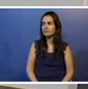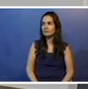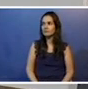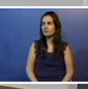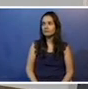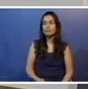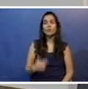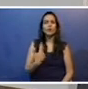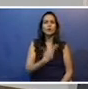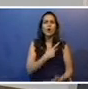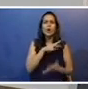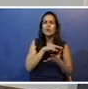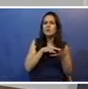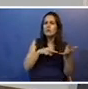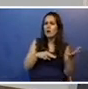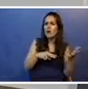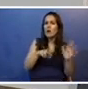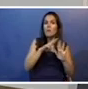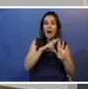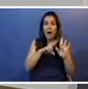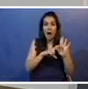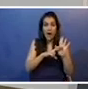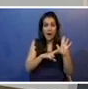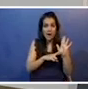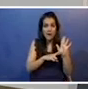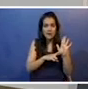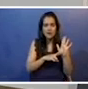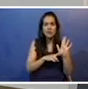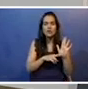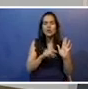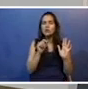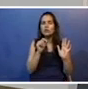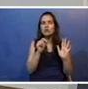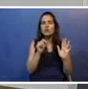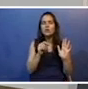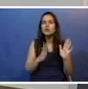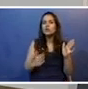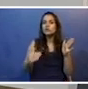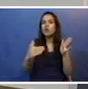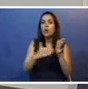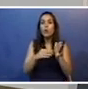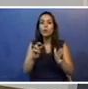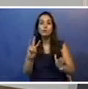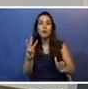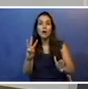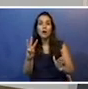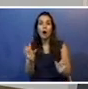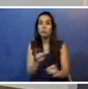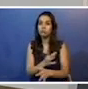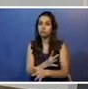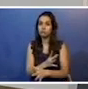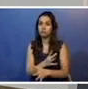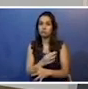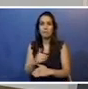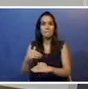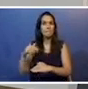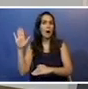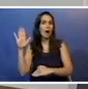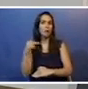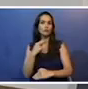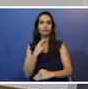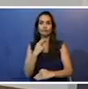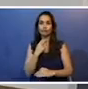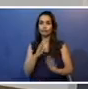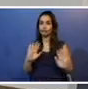aquela regrinha que falava que os números, que as letrinhas não poderiam ser repetidas mais do que 3 vezes, tá?